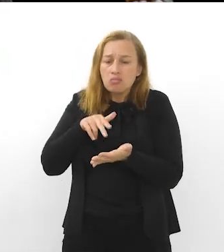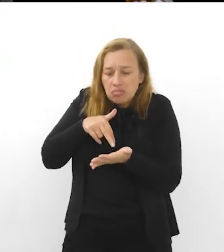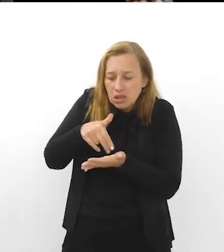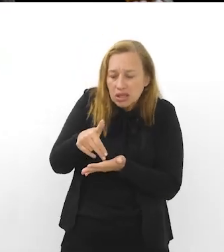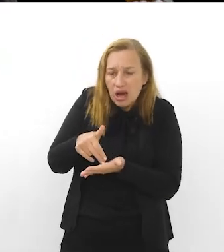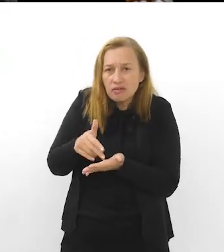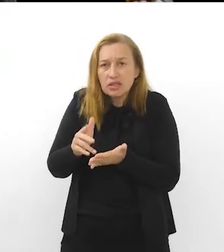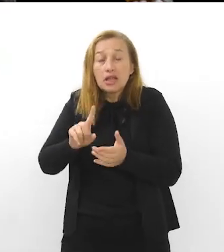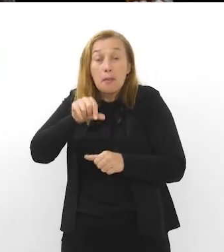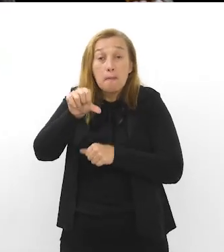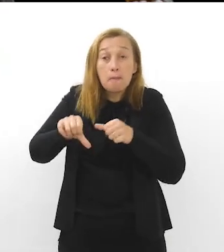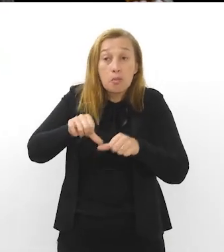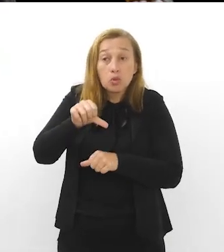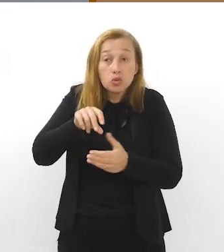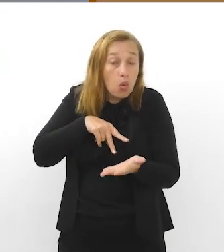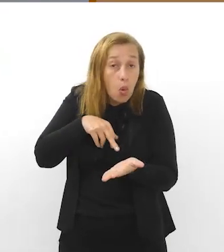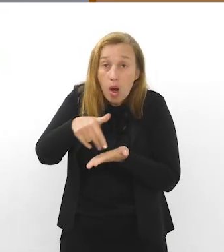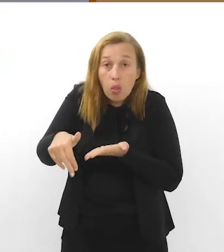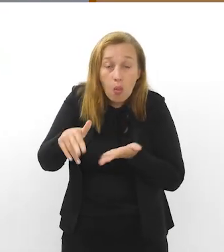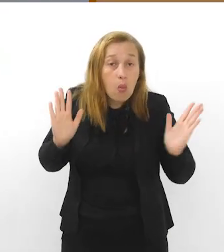não andava e passou a andar, né?